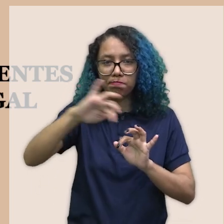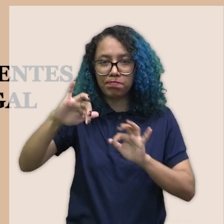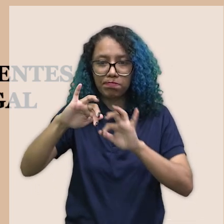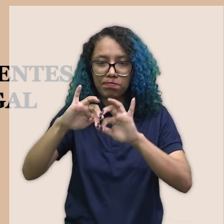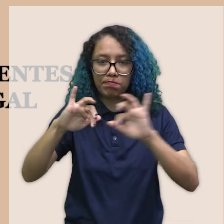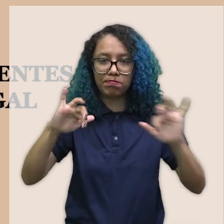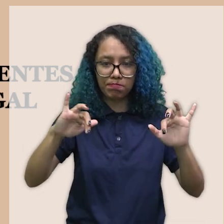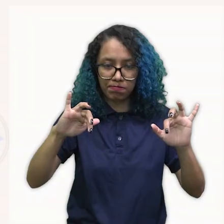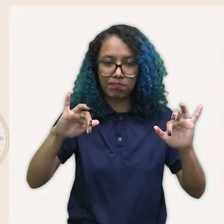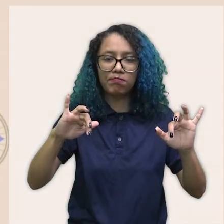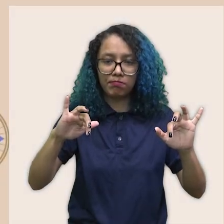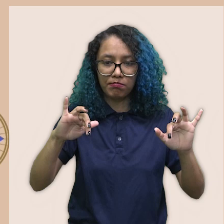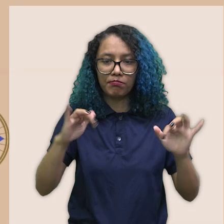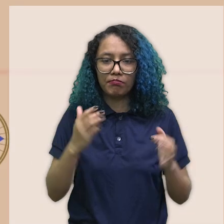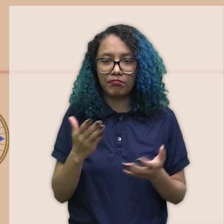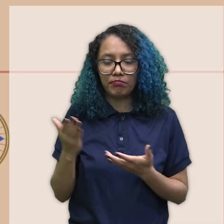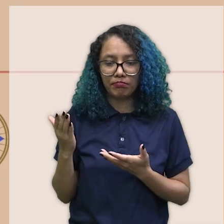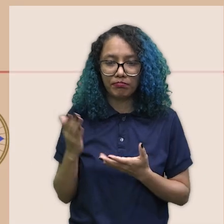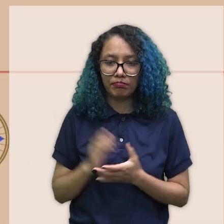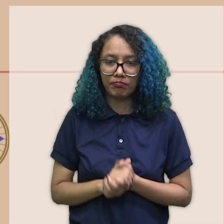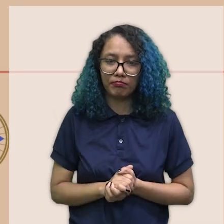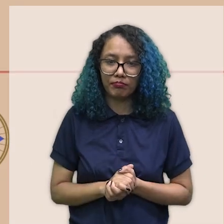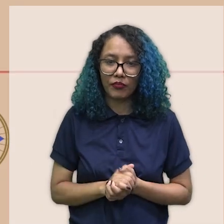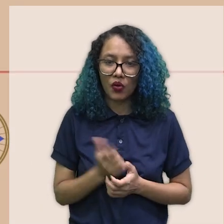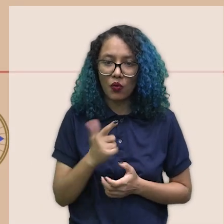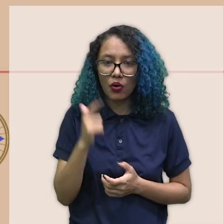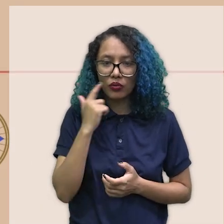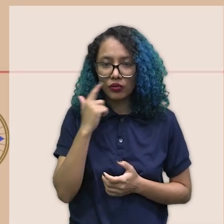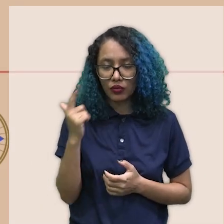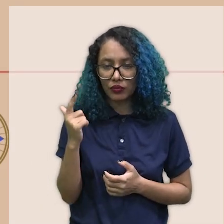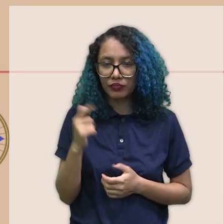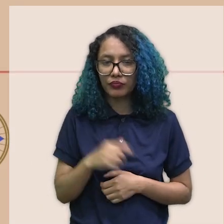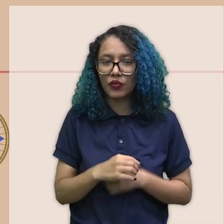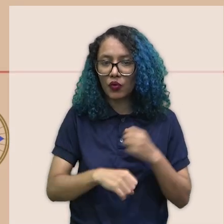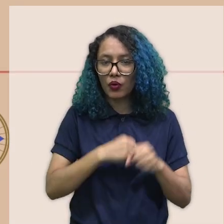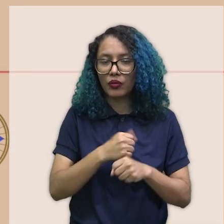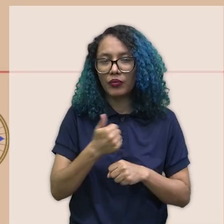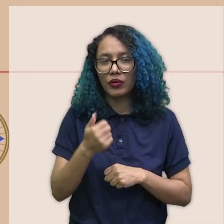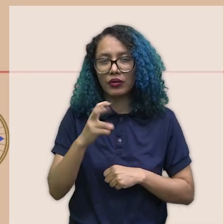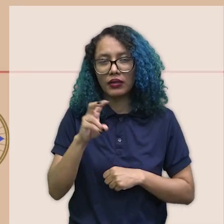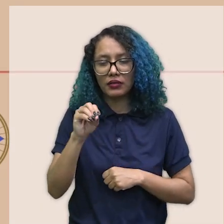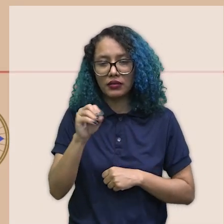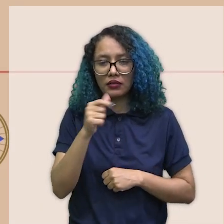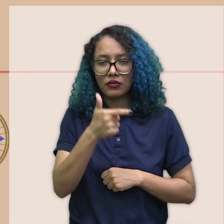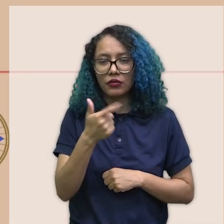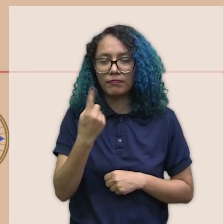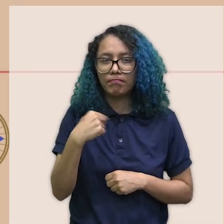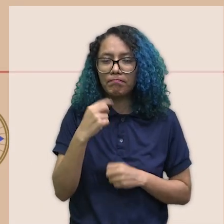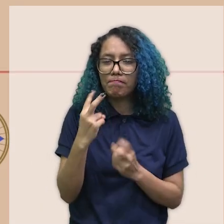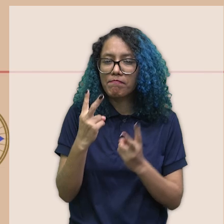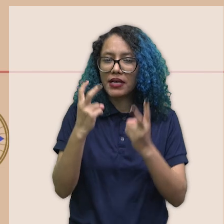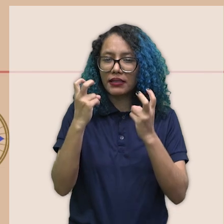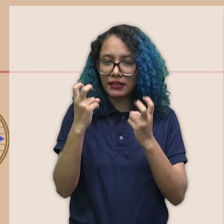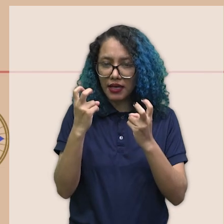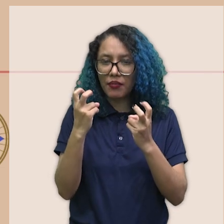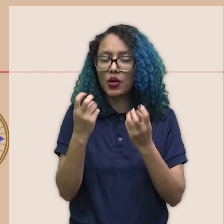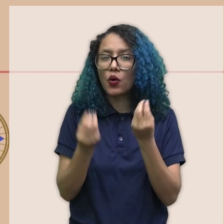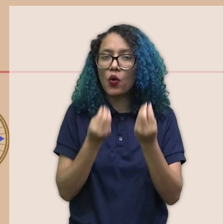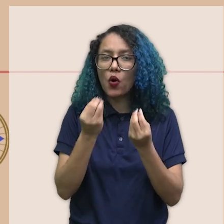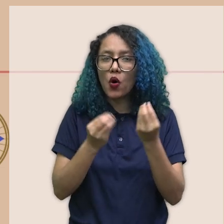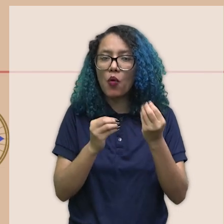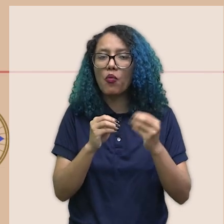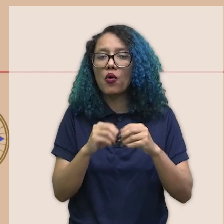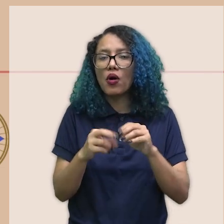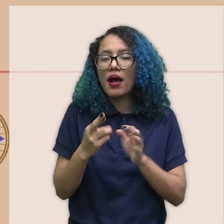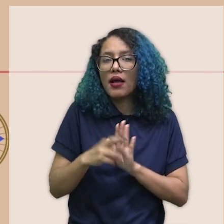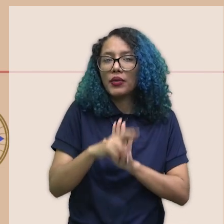linha imaginária. No mapa cantino de 1502, verificamos como o mapa do Brasil era representado